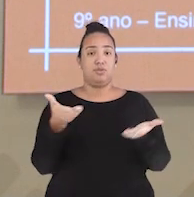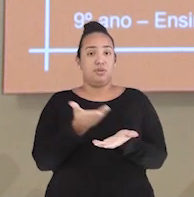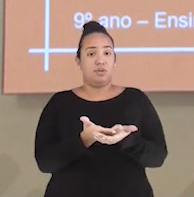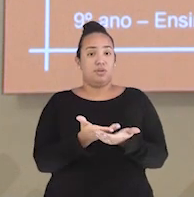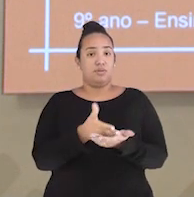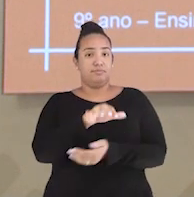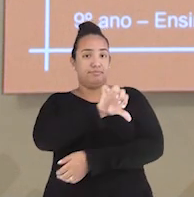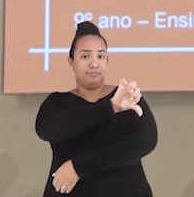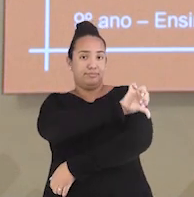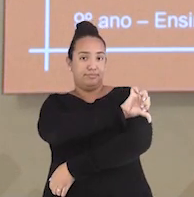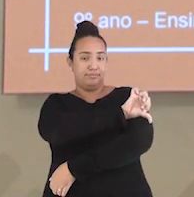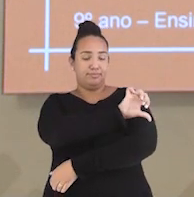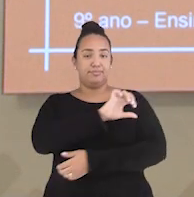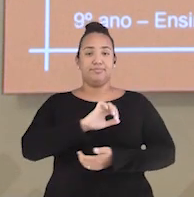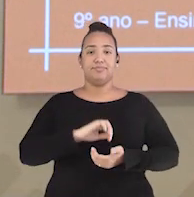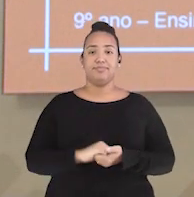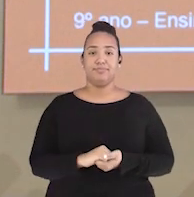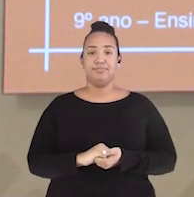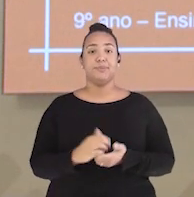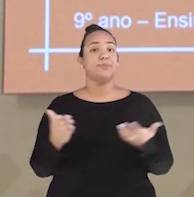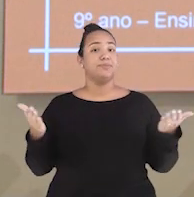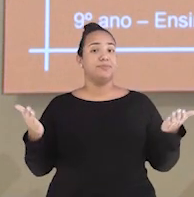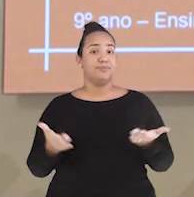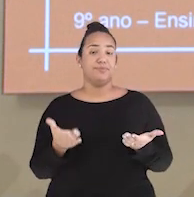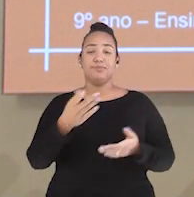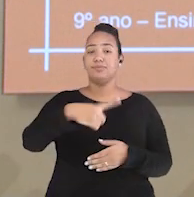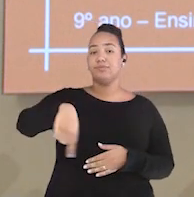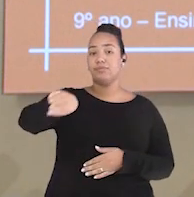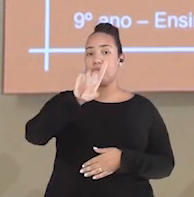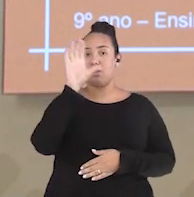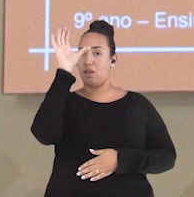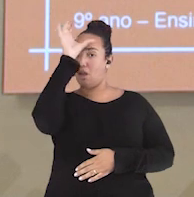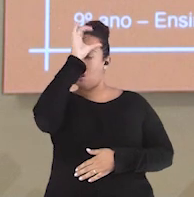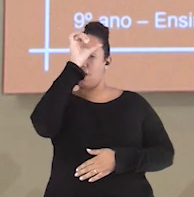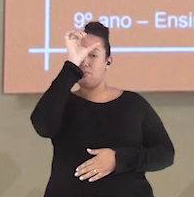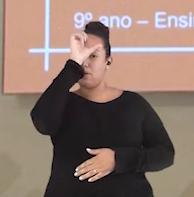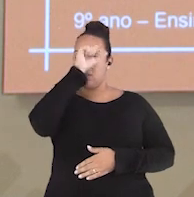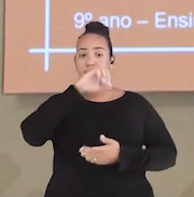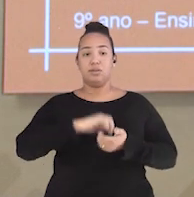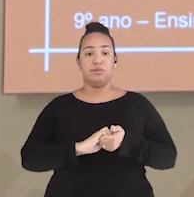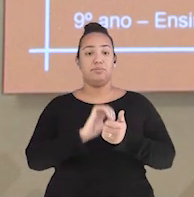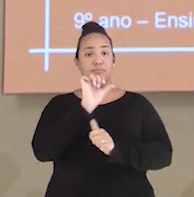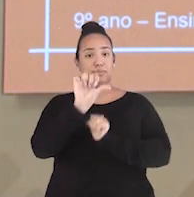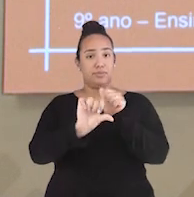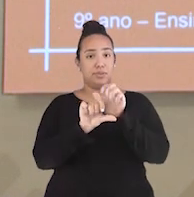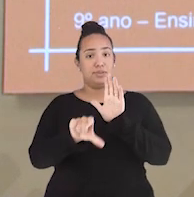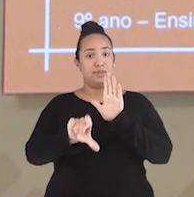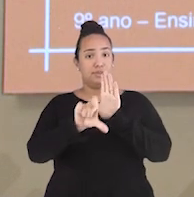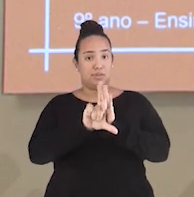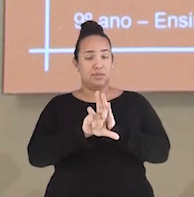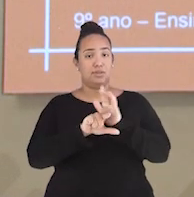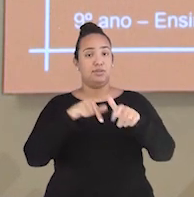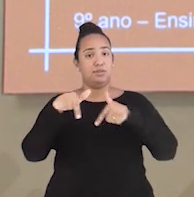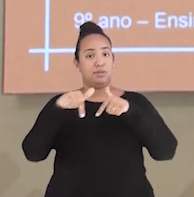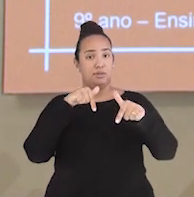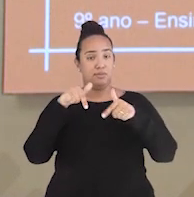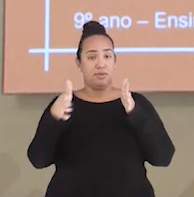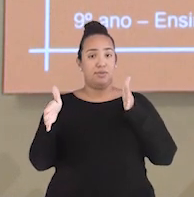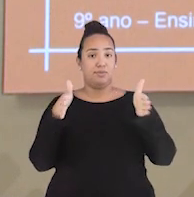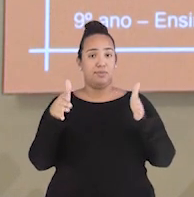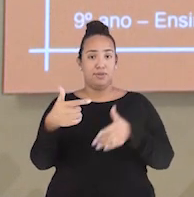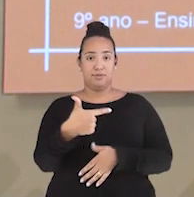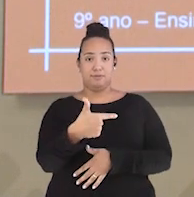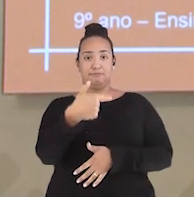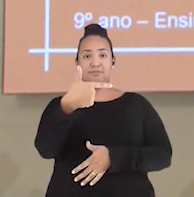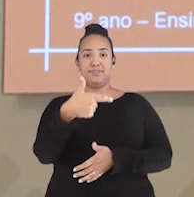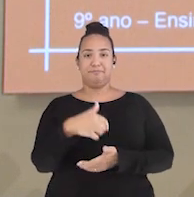ano, anos finais do ensino fundamental. Hoje, vamos aprender sobre a reforma trabalhista na Era Vargas. E aí,